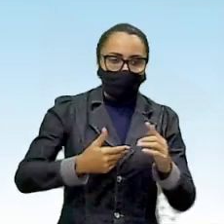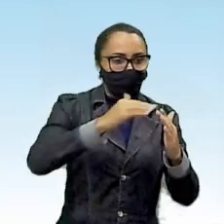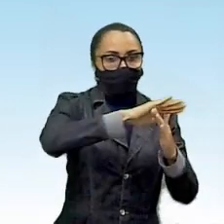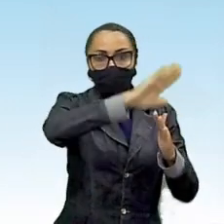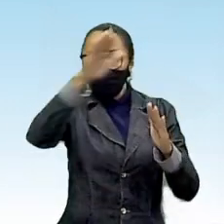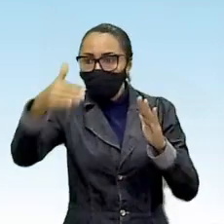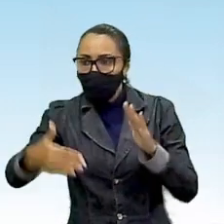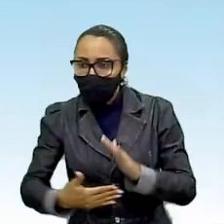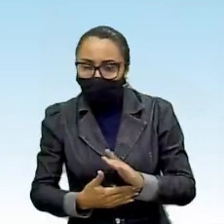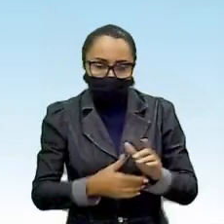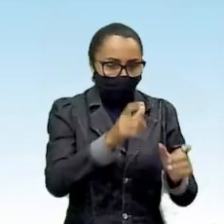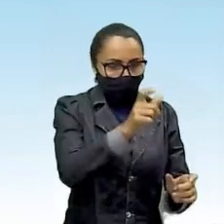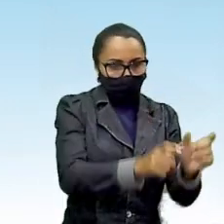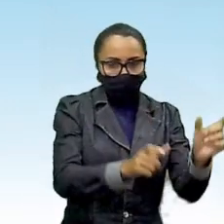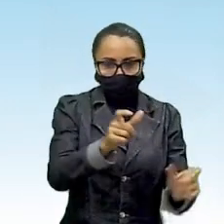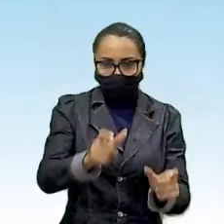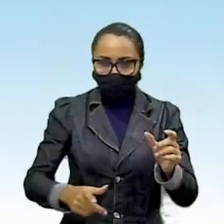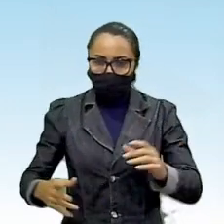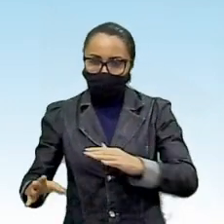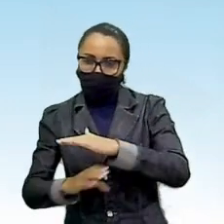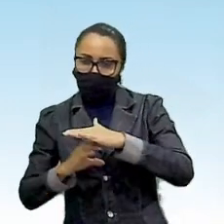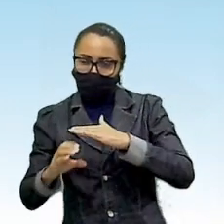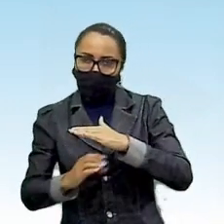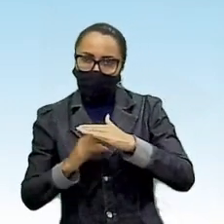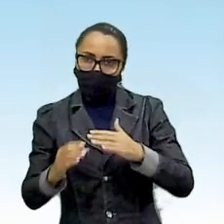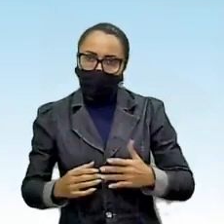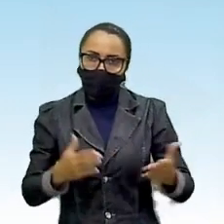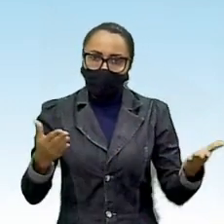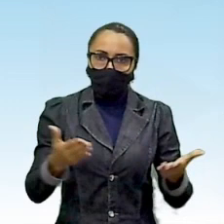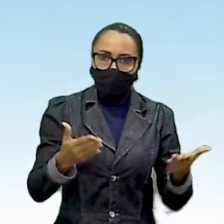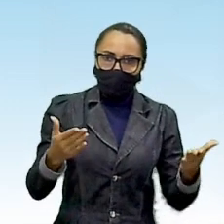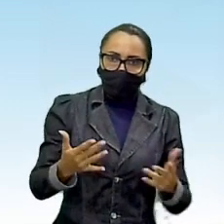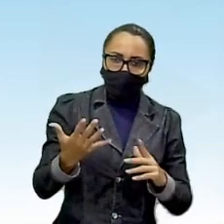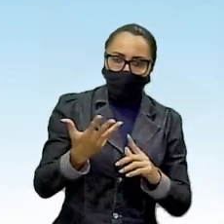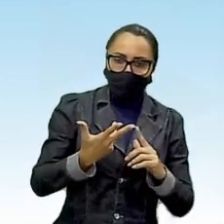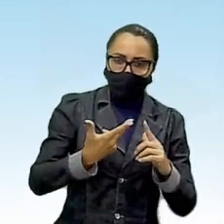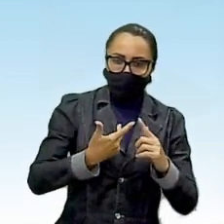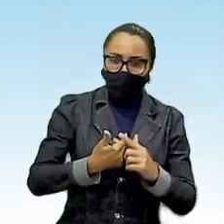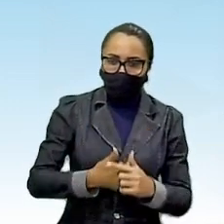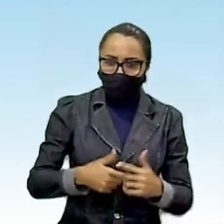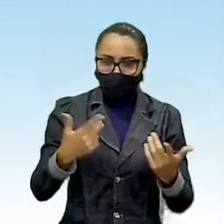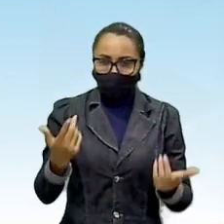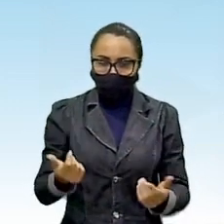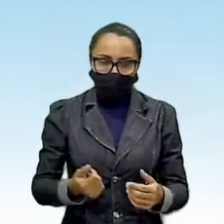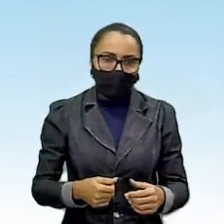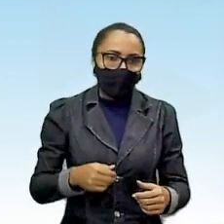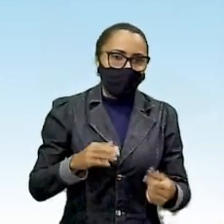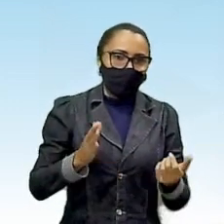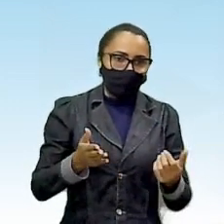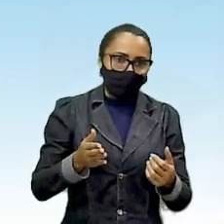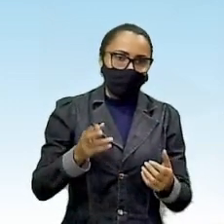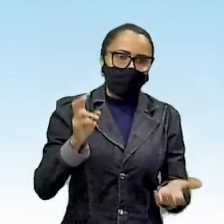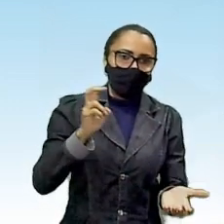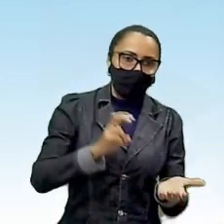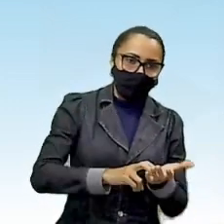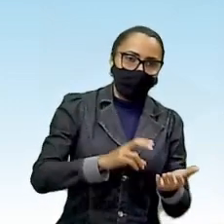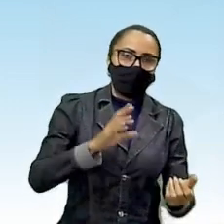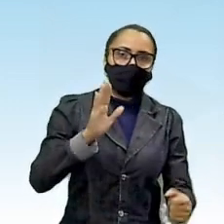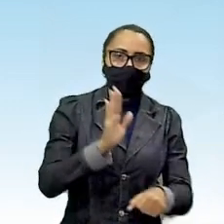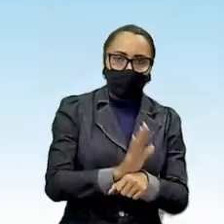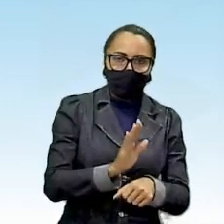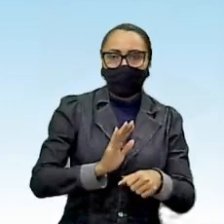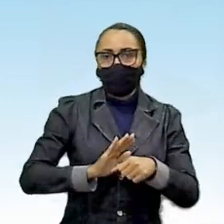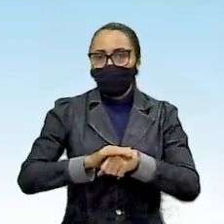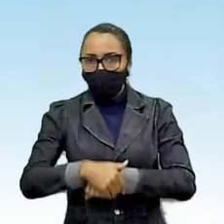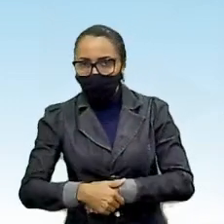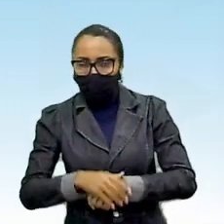trabalhadores. E hoje ela é feita baseado na quantidade de turno, né, com maior contingente, no turno com maior contingente.